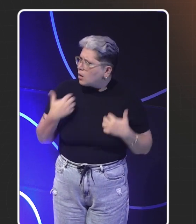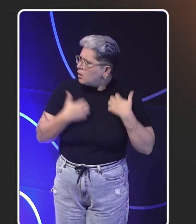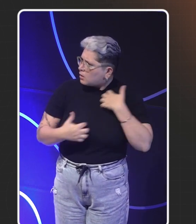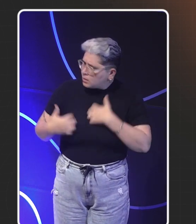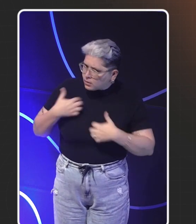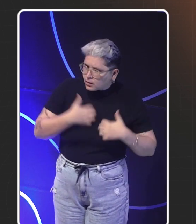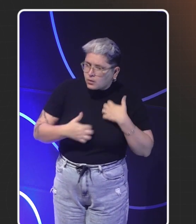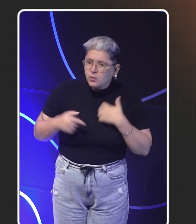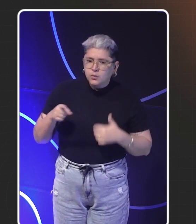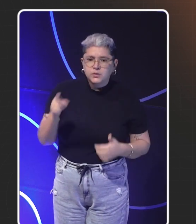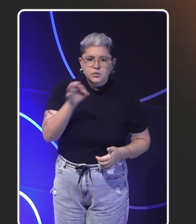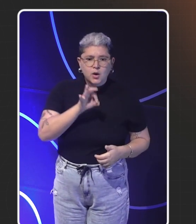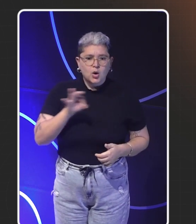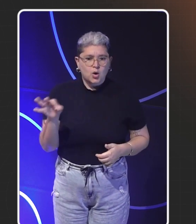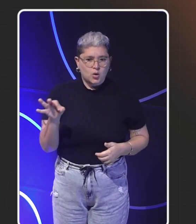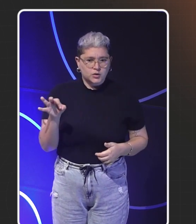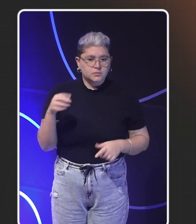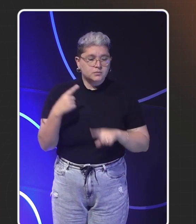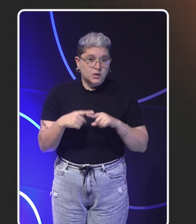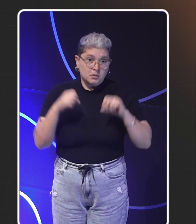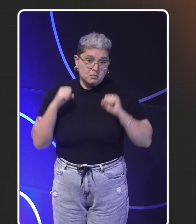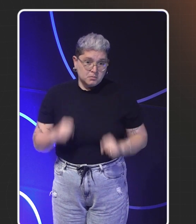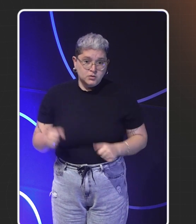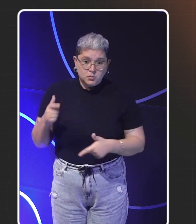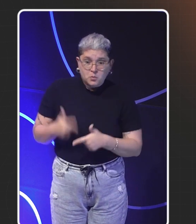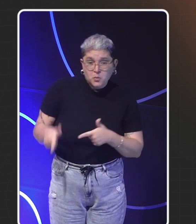muito bonito, por mais que seja um problema a ser